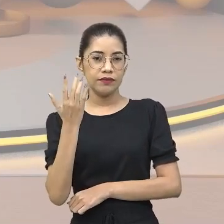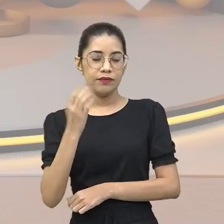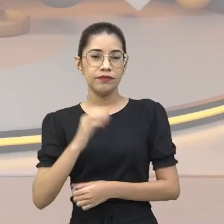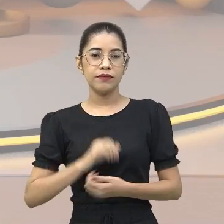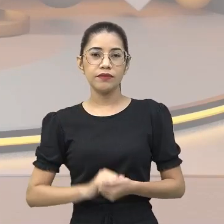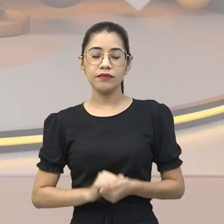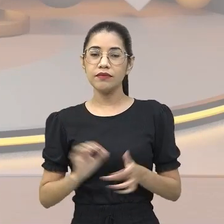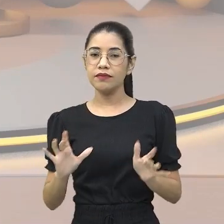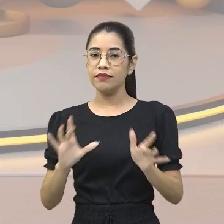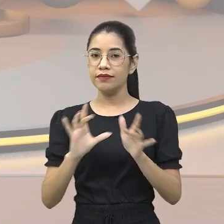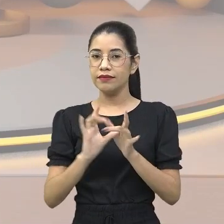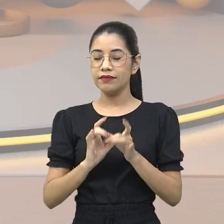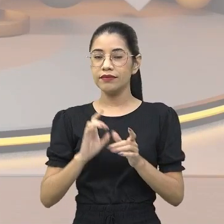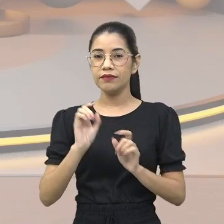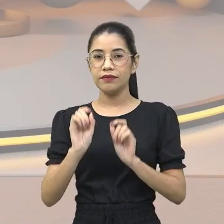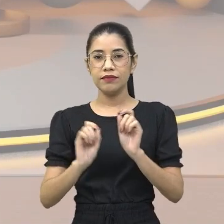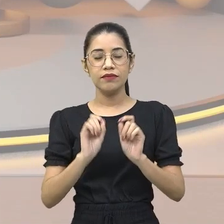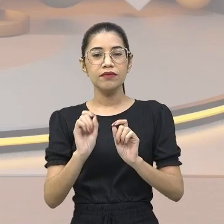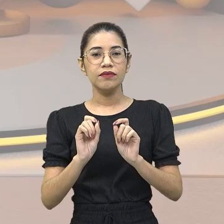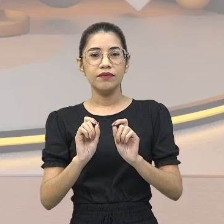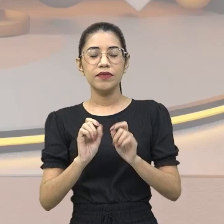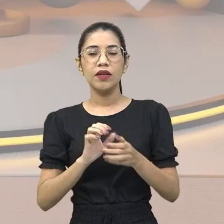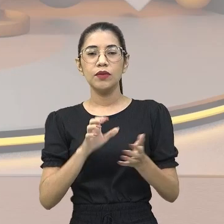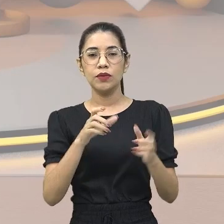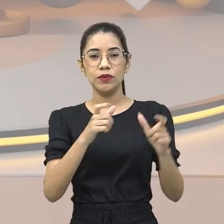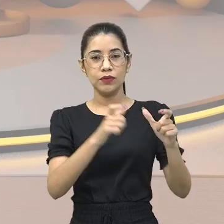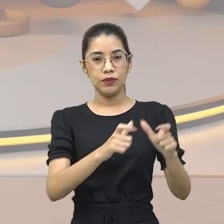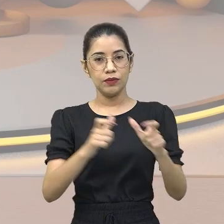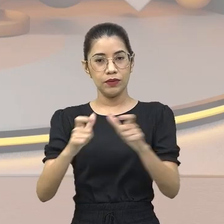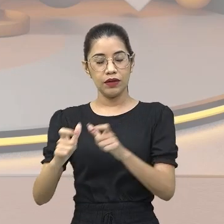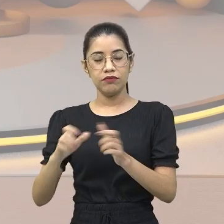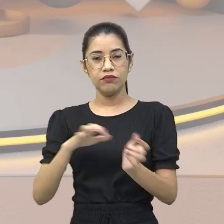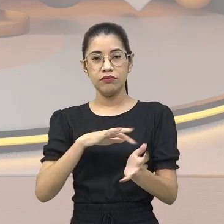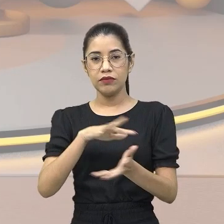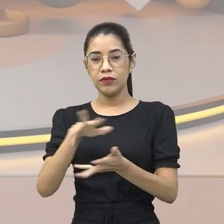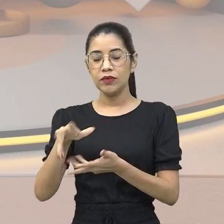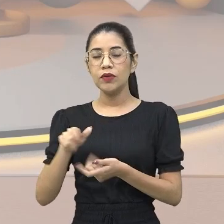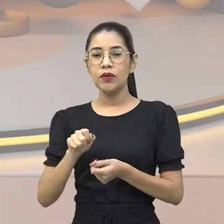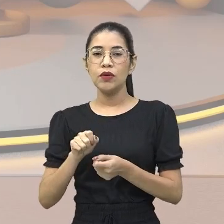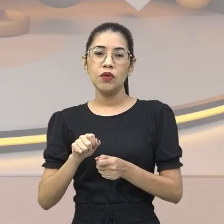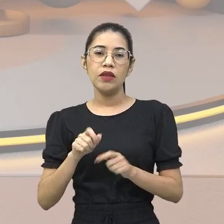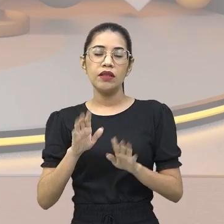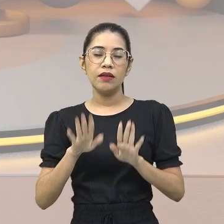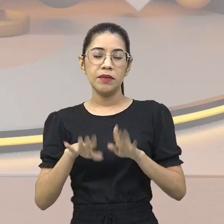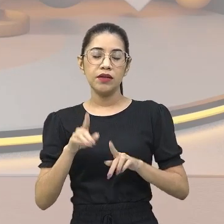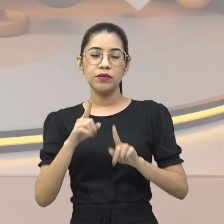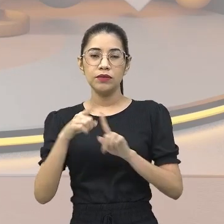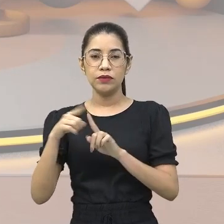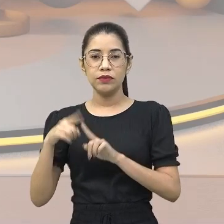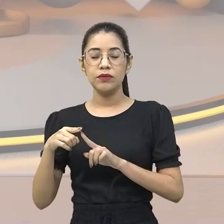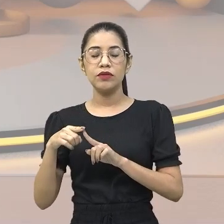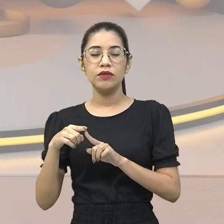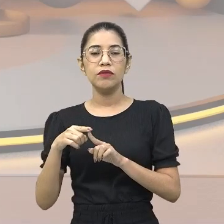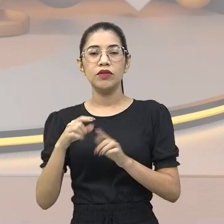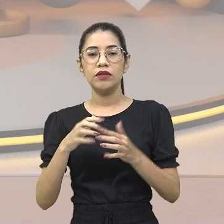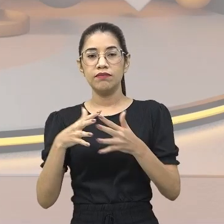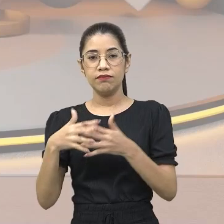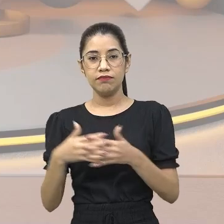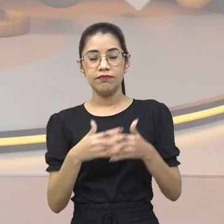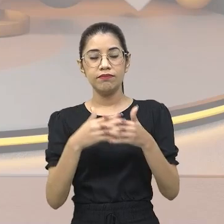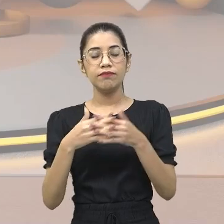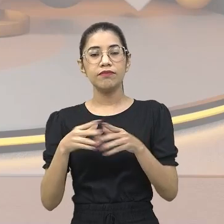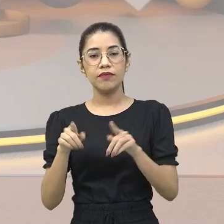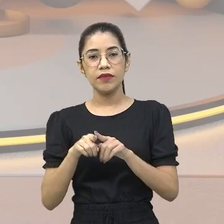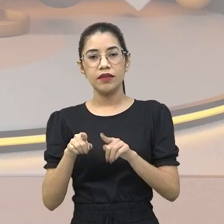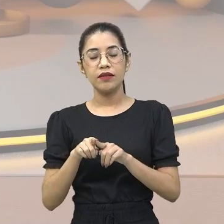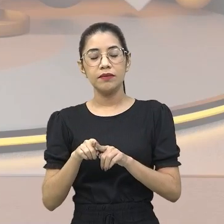conectando eh vários lugares do mundo independentemente do tipo de transporte ou do